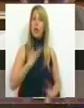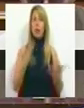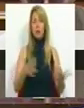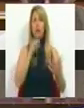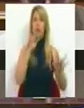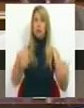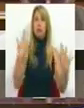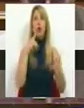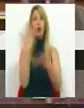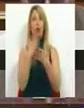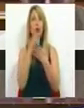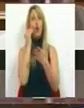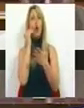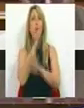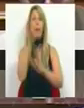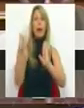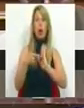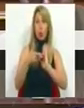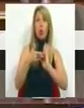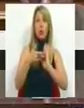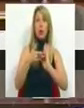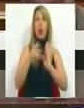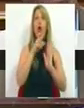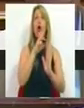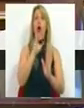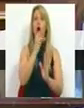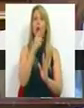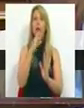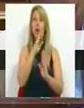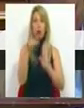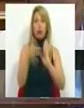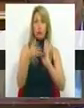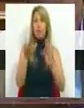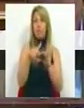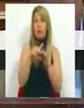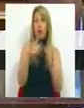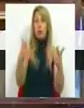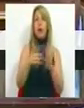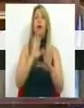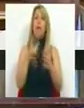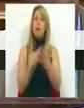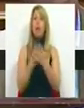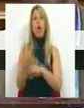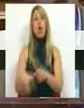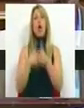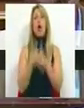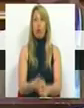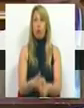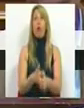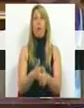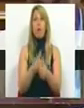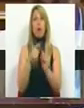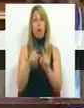da vacina contra o rotavírus no Programa Nacional de Vacinação, dando assim cumprimento à resolução que esta Assembleia aprovou